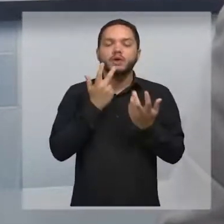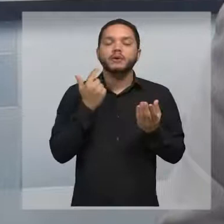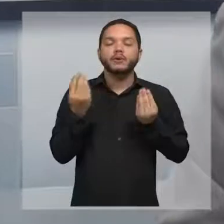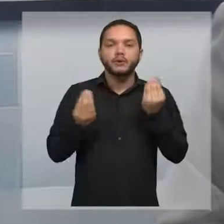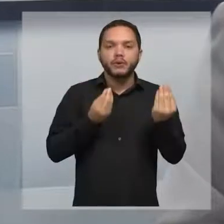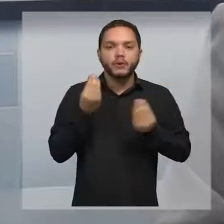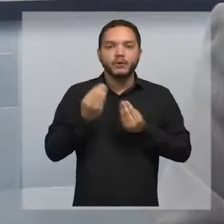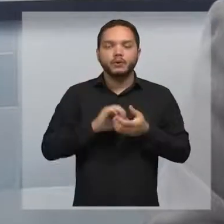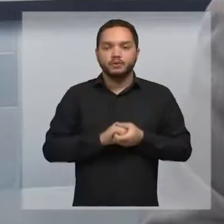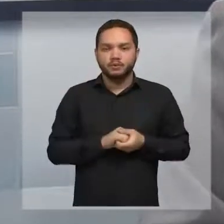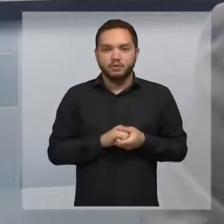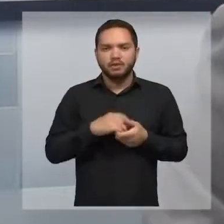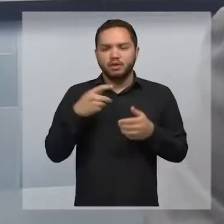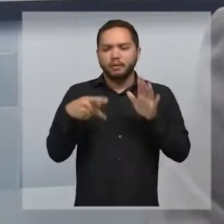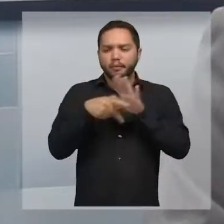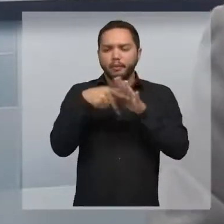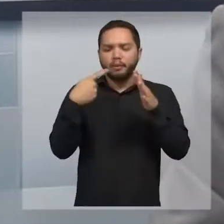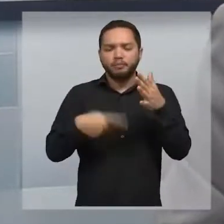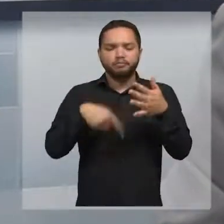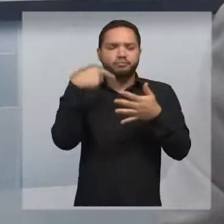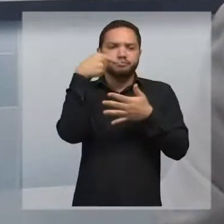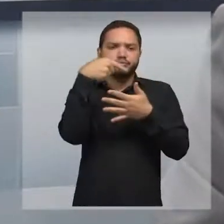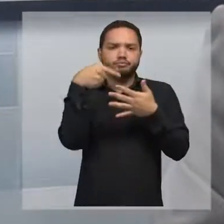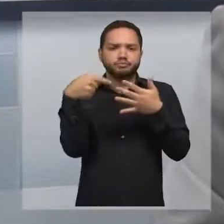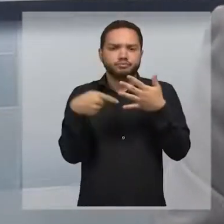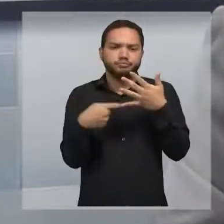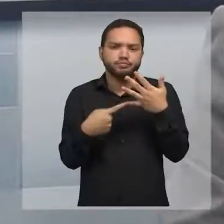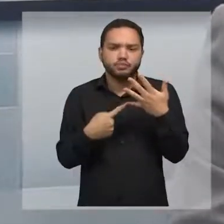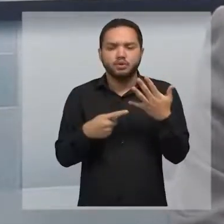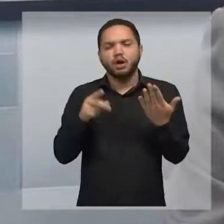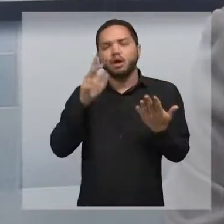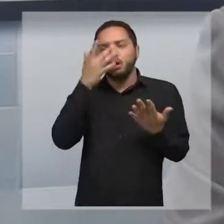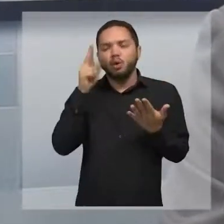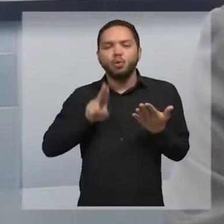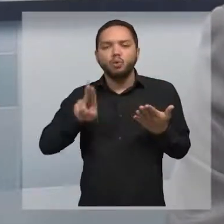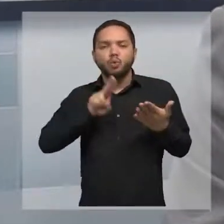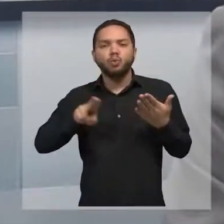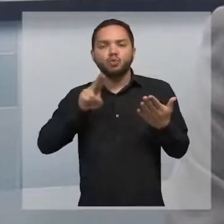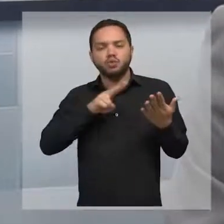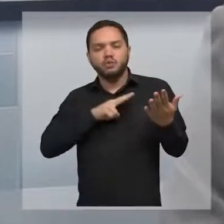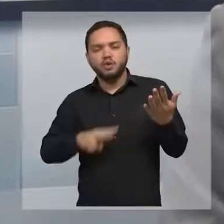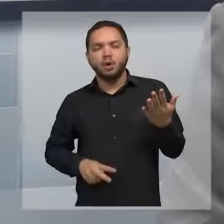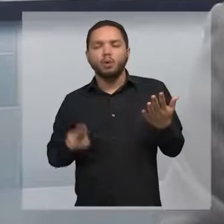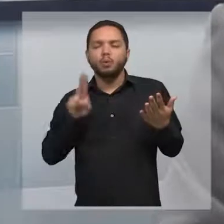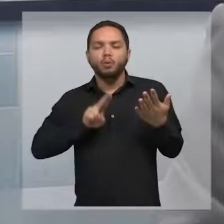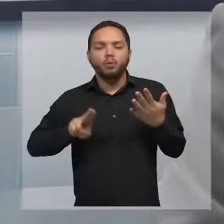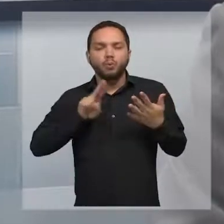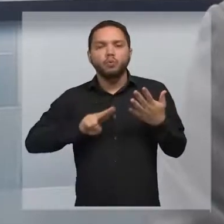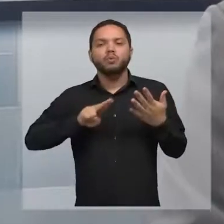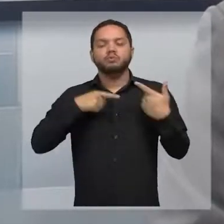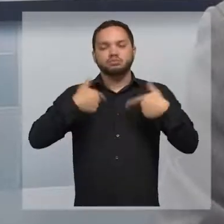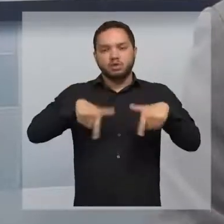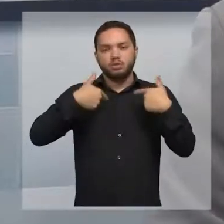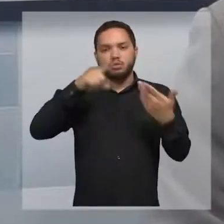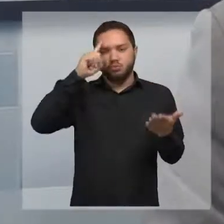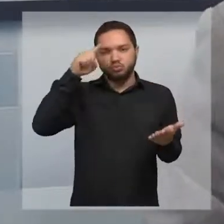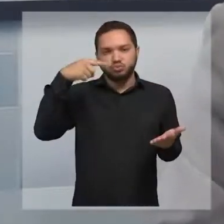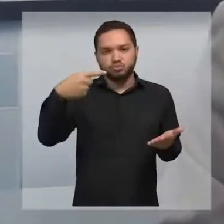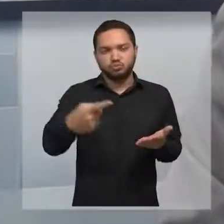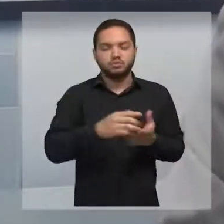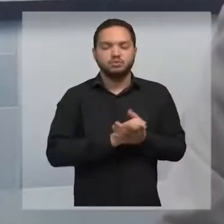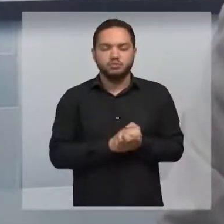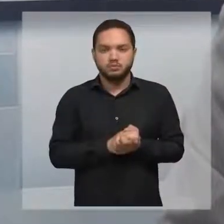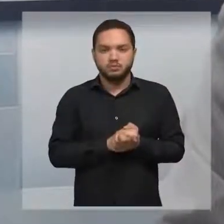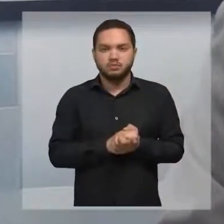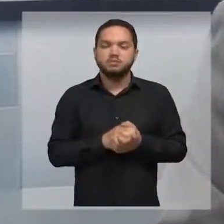né? Sobre a questão das espécies legislativas, que são os instrumentos utilizados pelos parlamentares para o seu trabalho